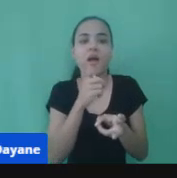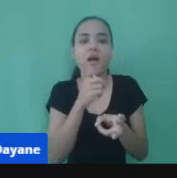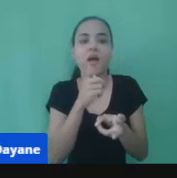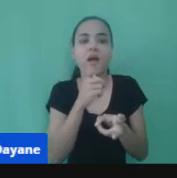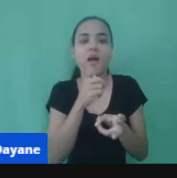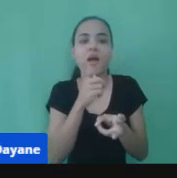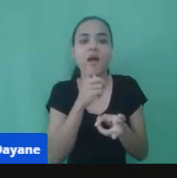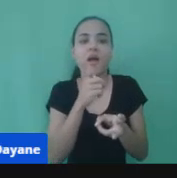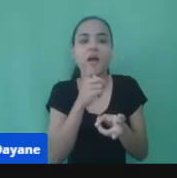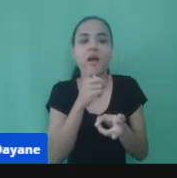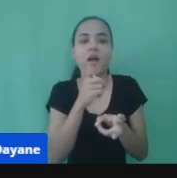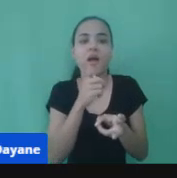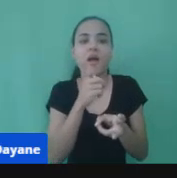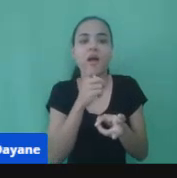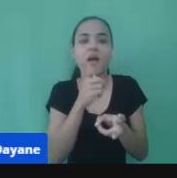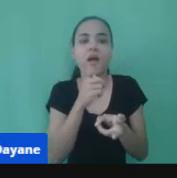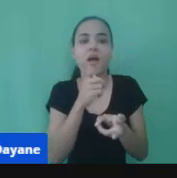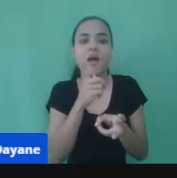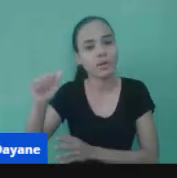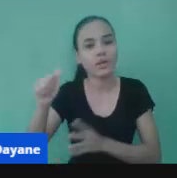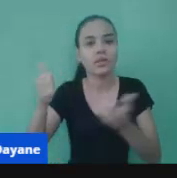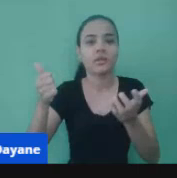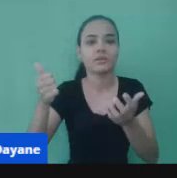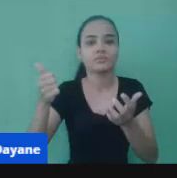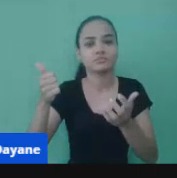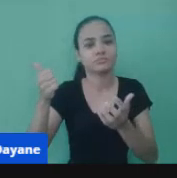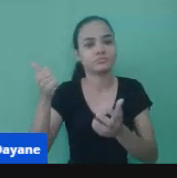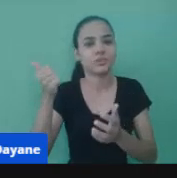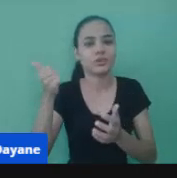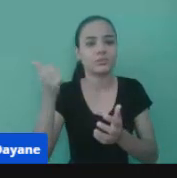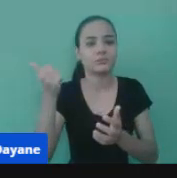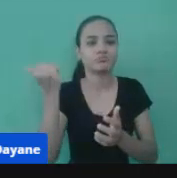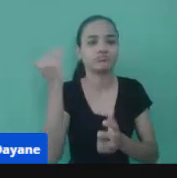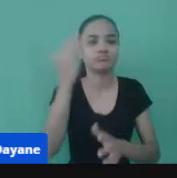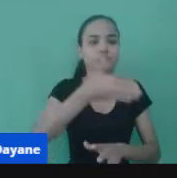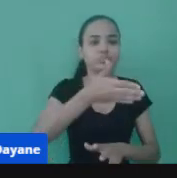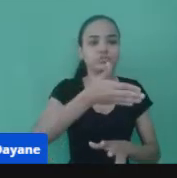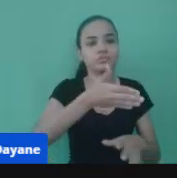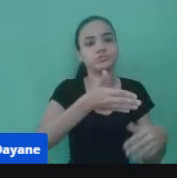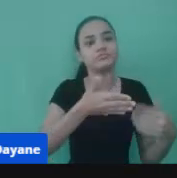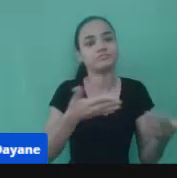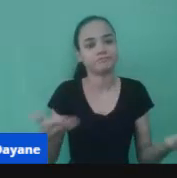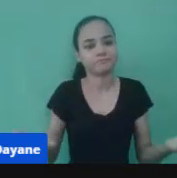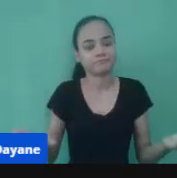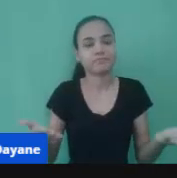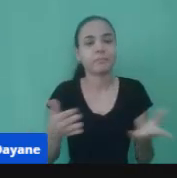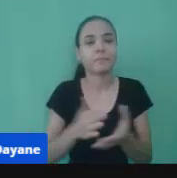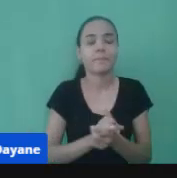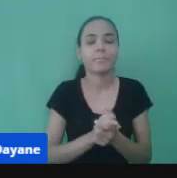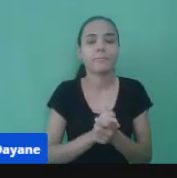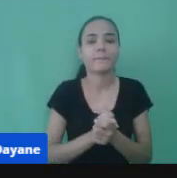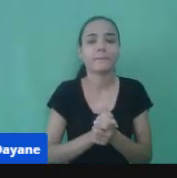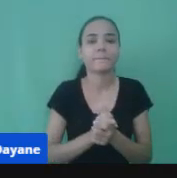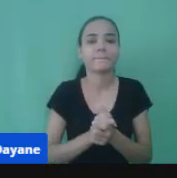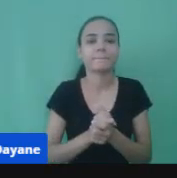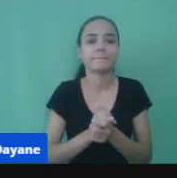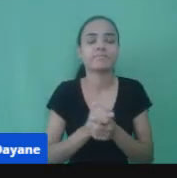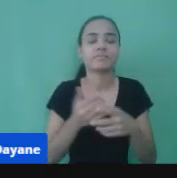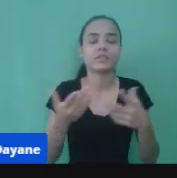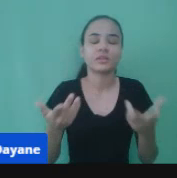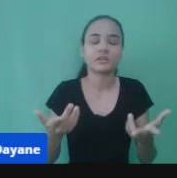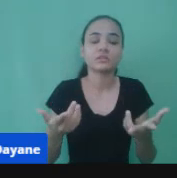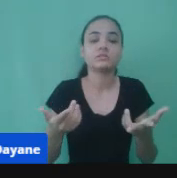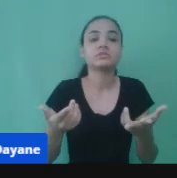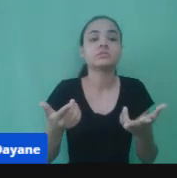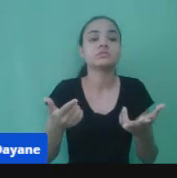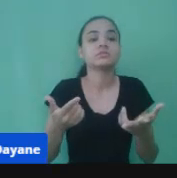nesse período da pandemia que briga terrível entre, né, ficar aberto, ficar fechado, porque o dinheiro, né, o valor, né,